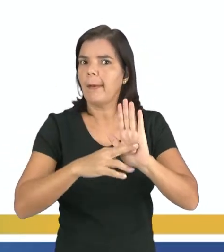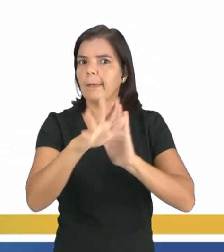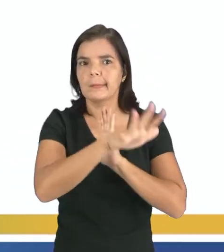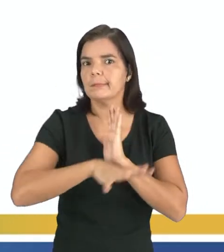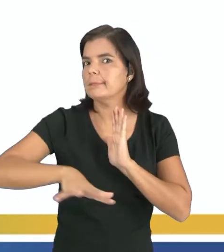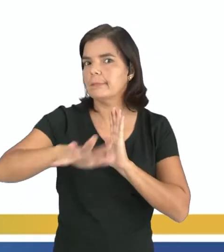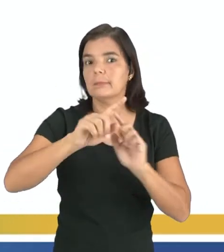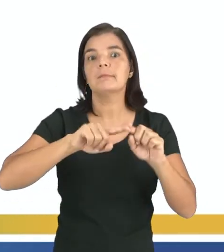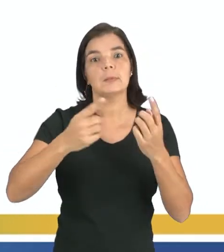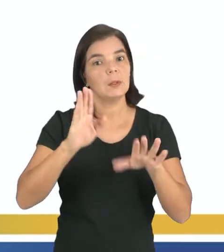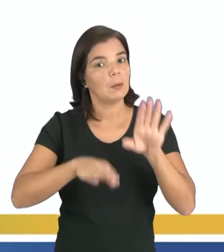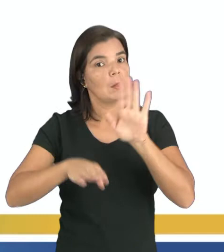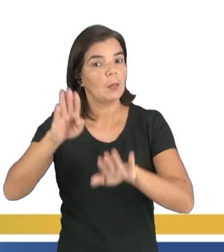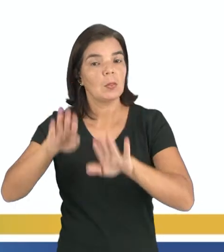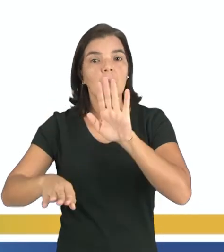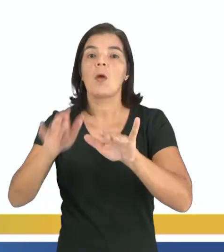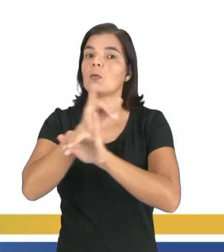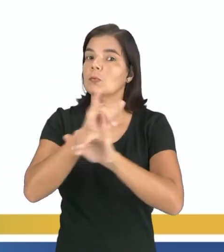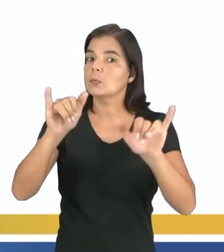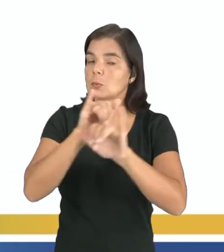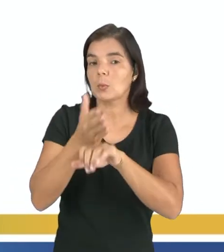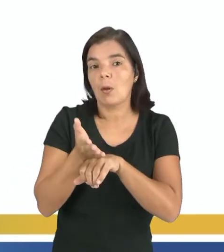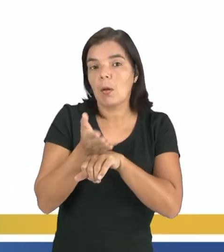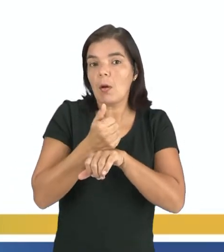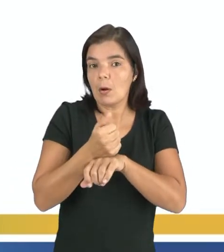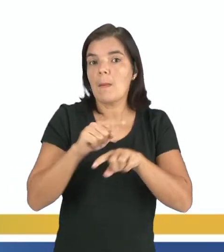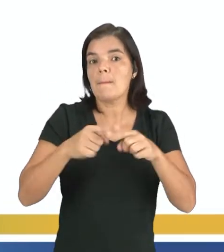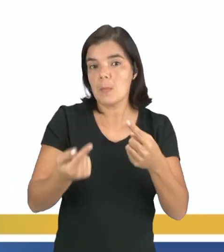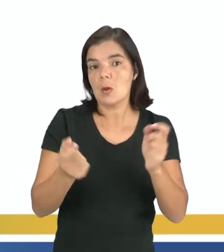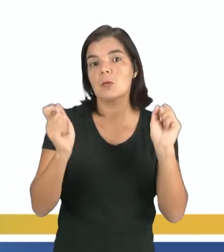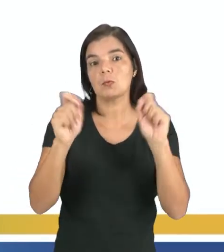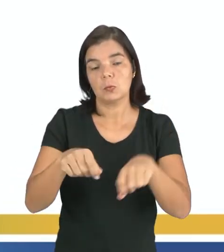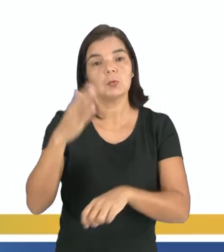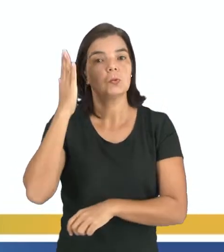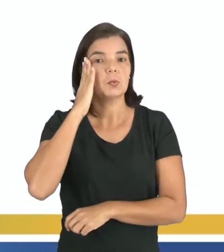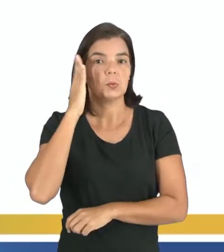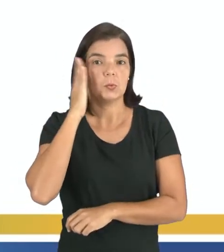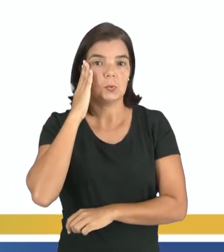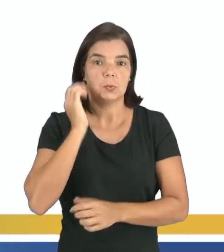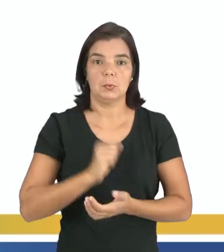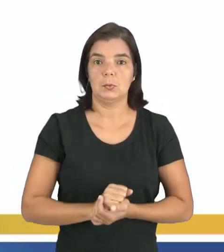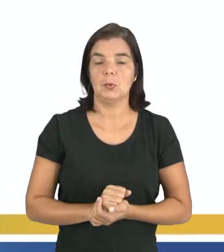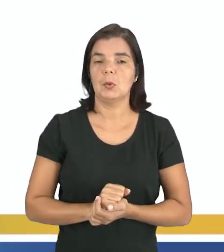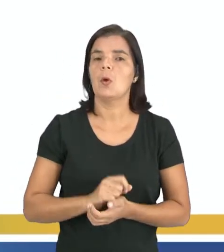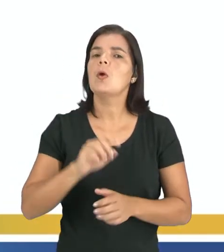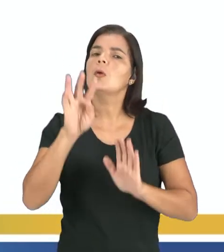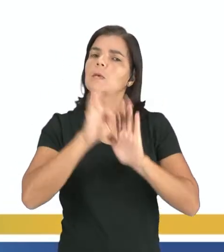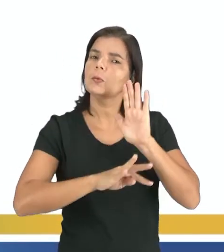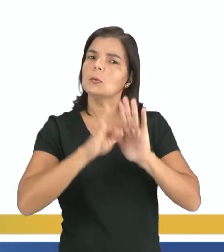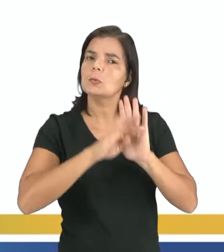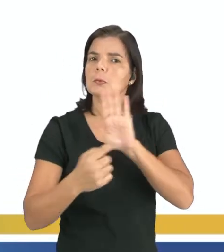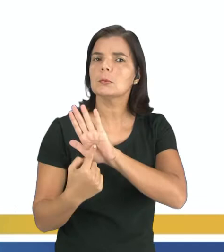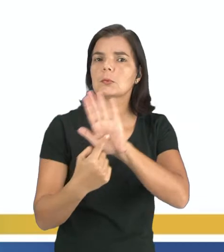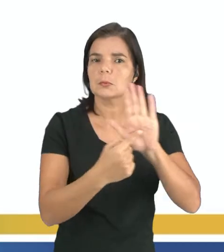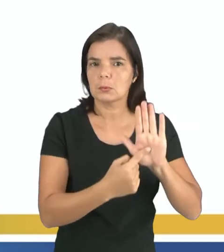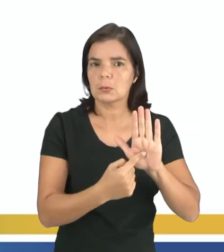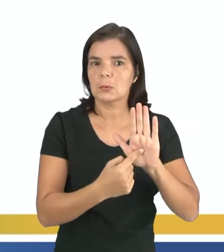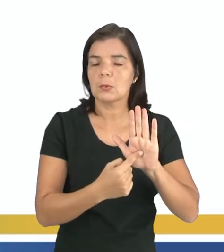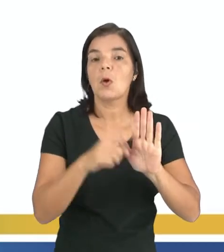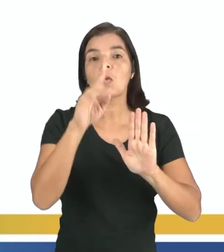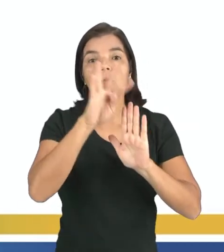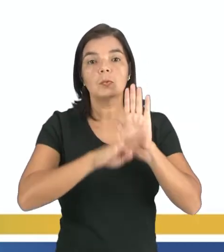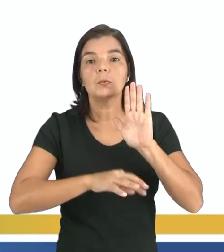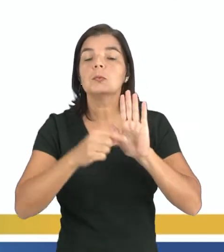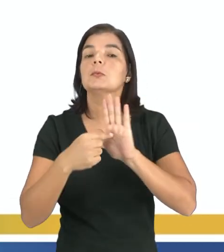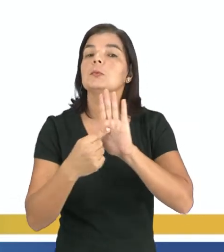universais, e pode depender de informações prévias para que ele seja compreendido. O que esse texto nos mostra? O